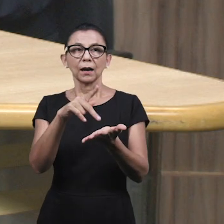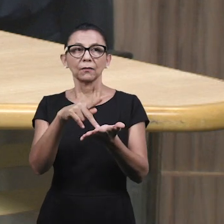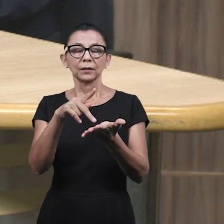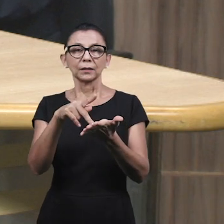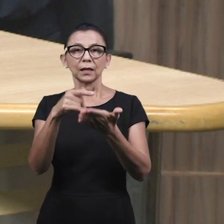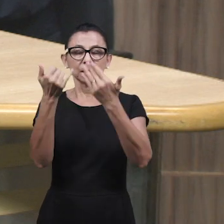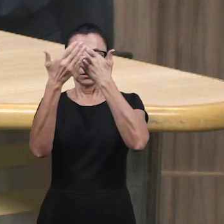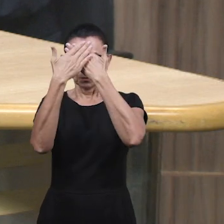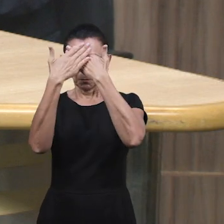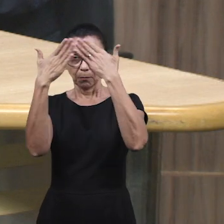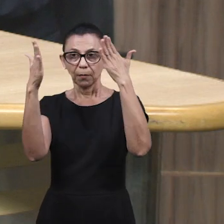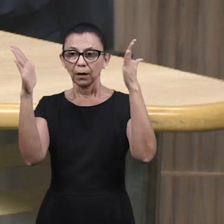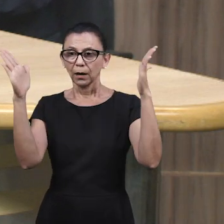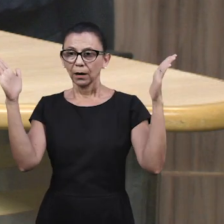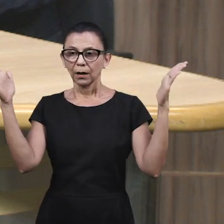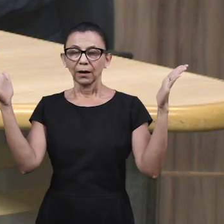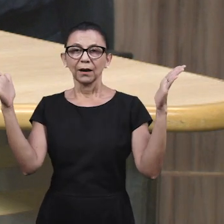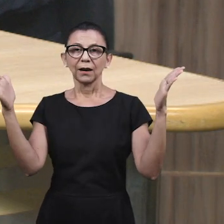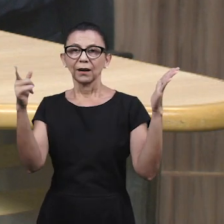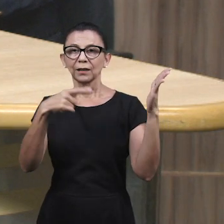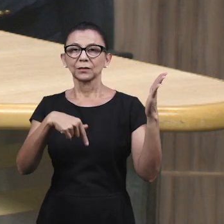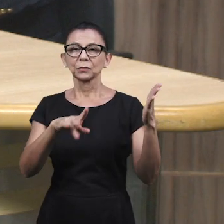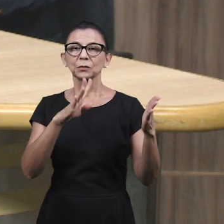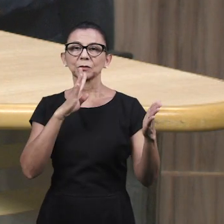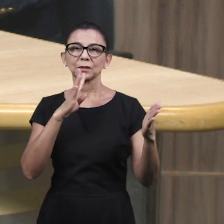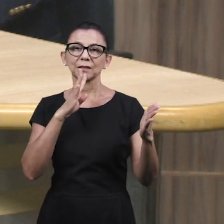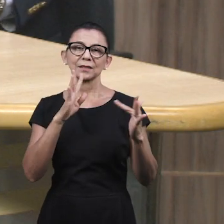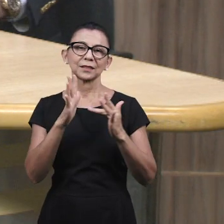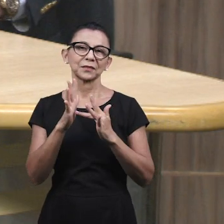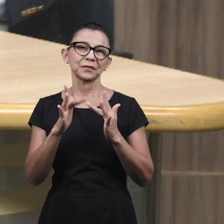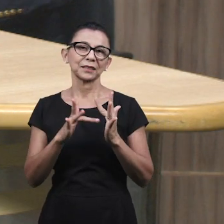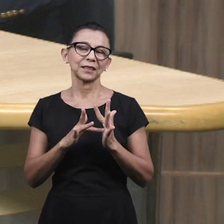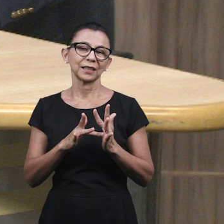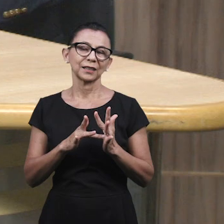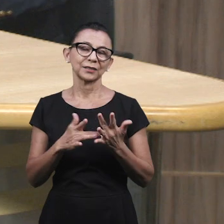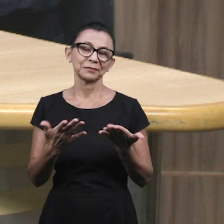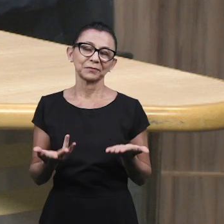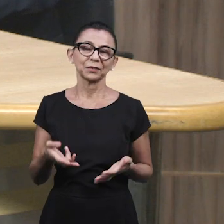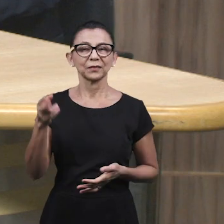que todos possamos perceber isso. Então, essa é a história